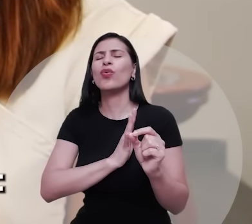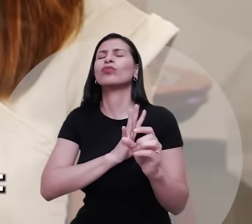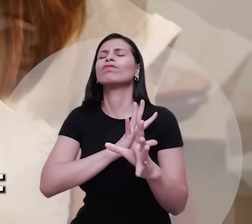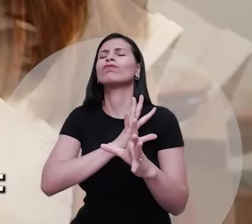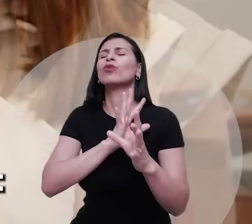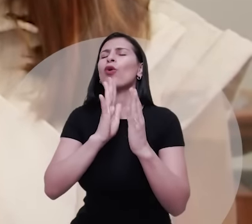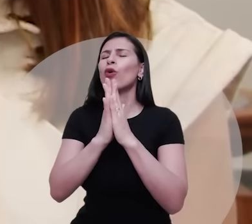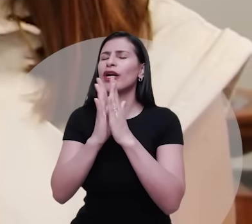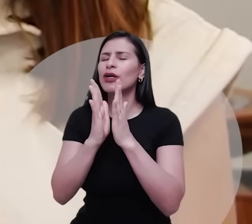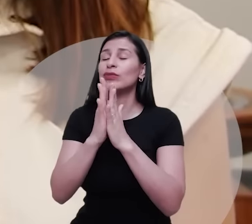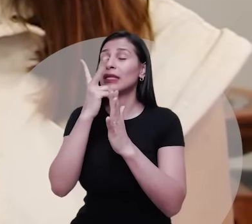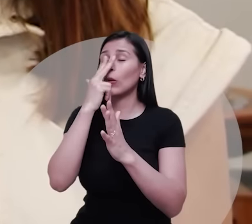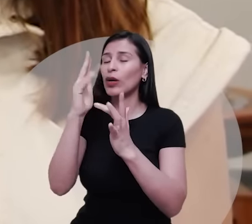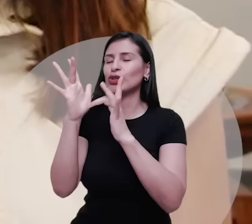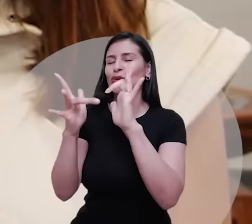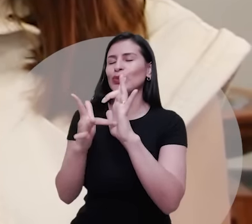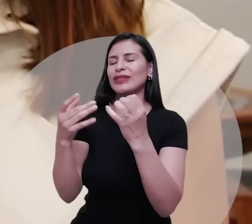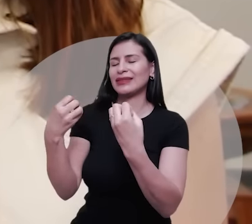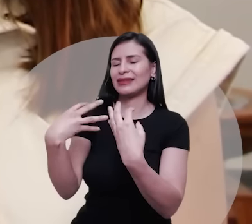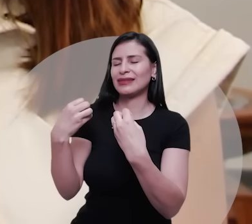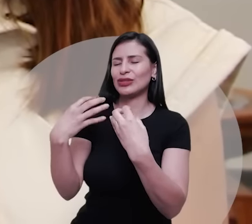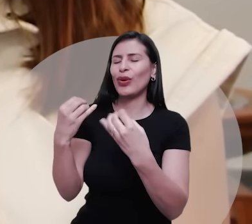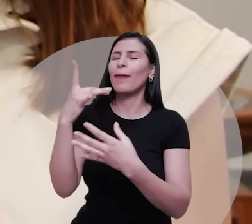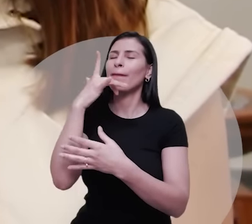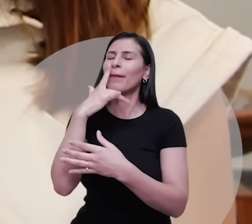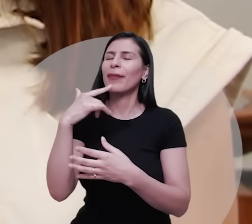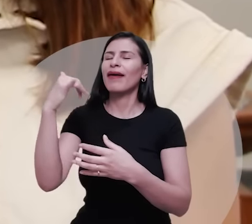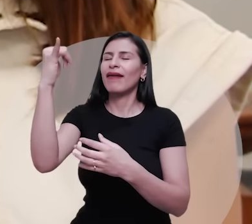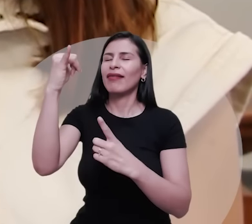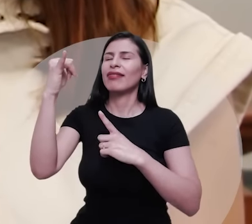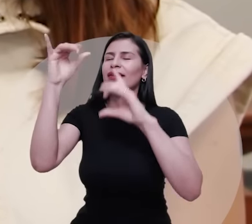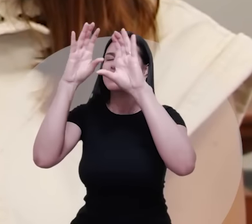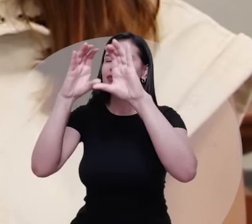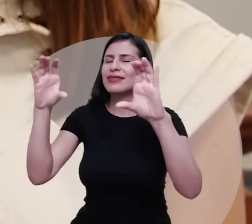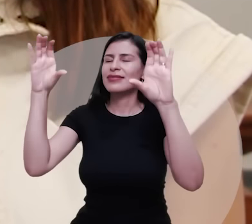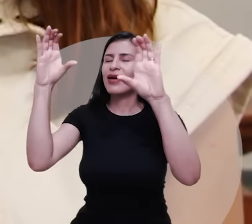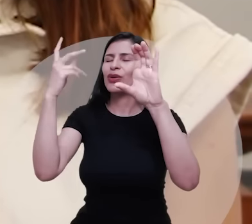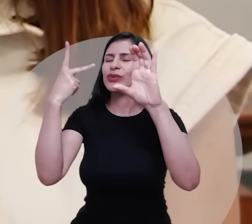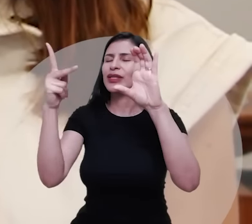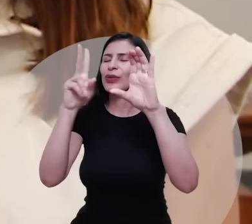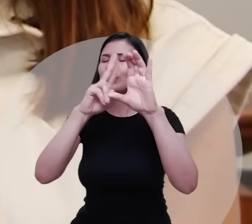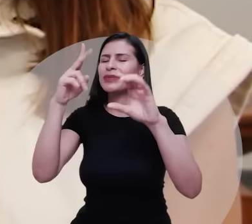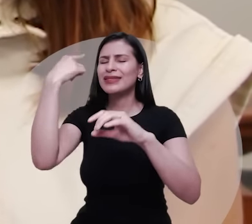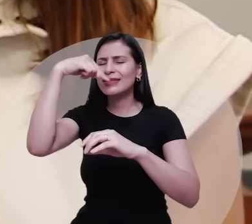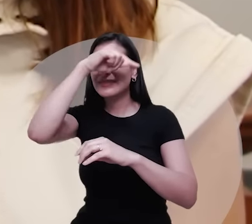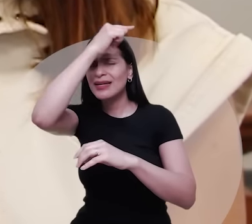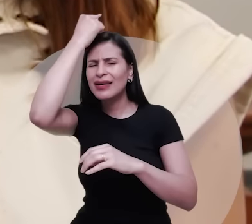a dizer. Pai nosso que estás nos céus, santificado seja o